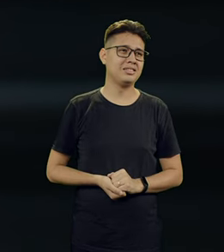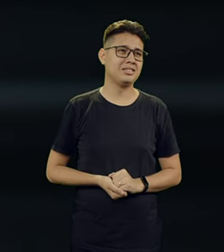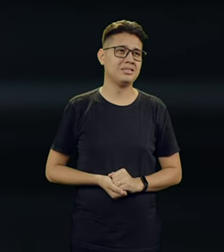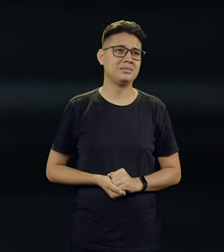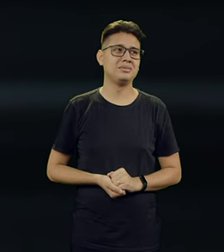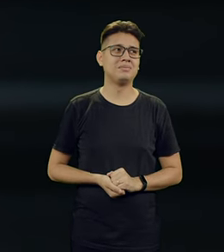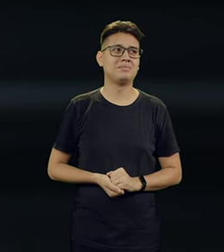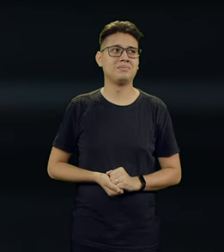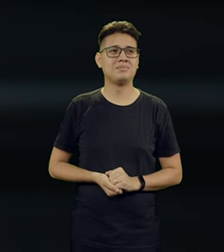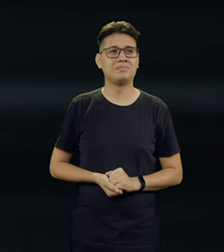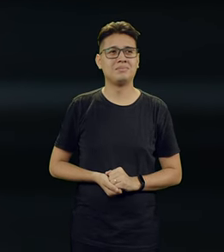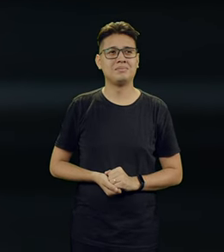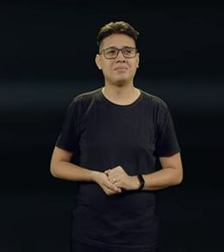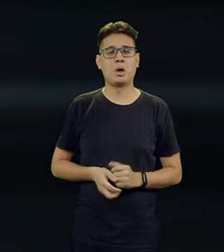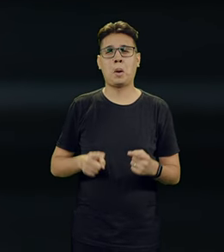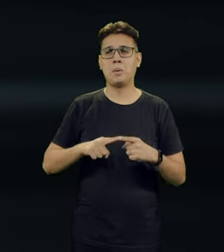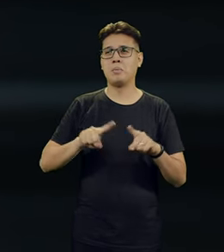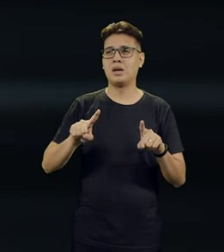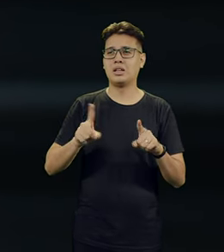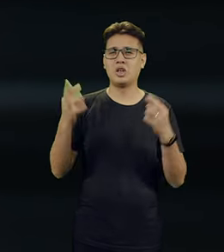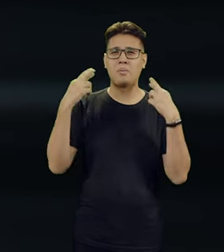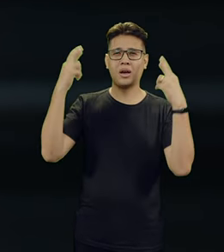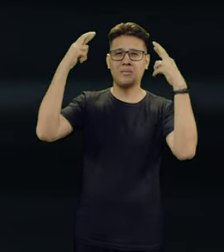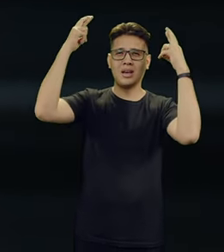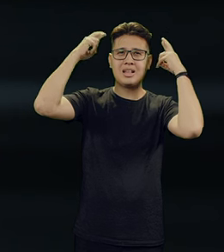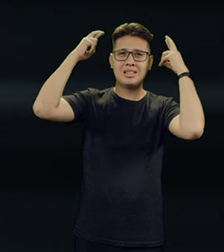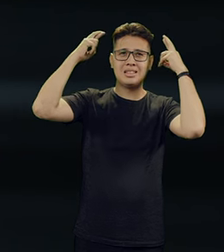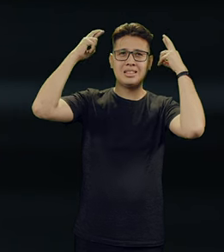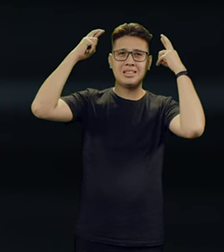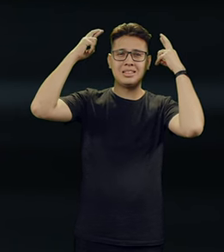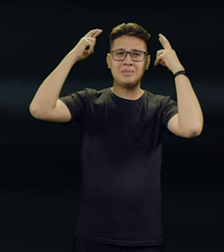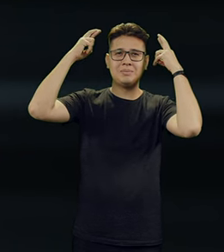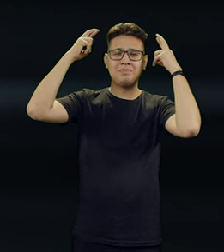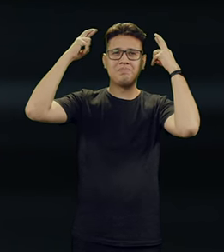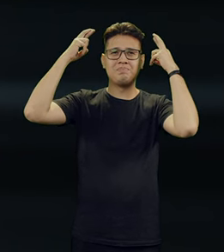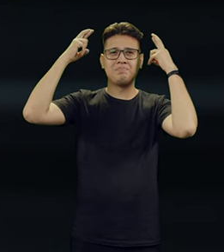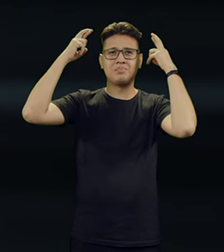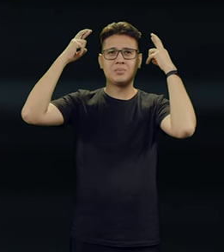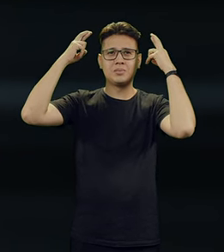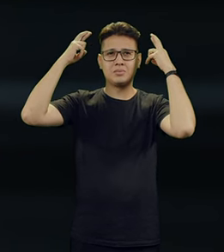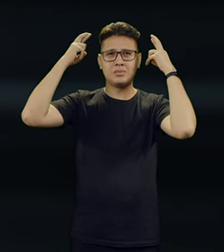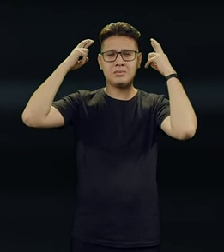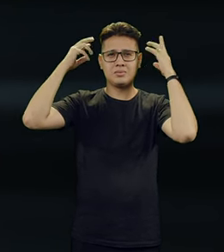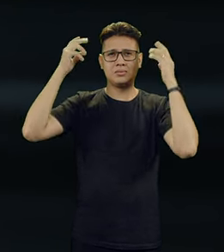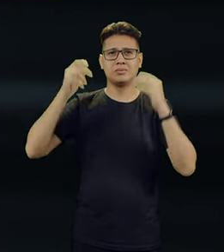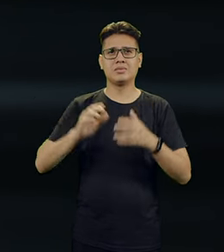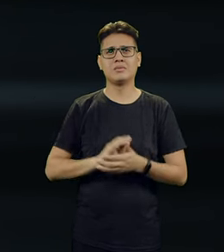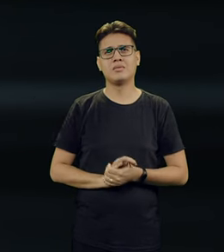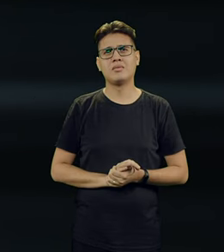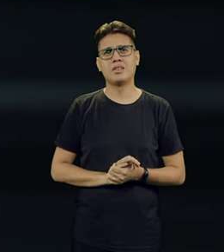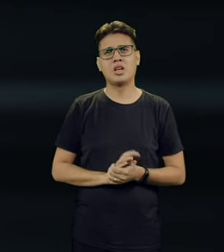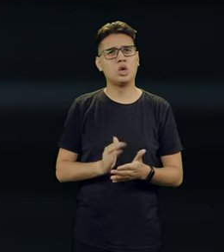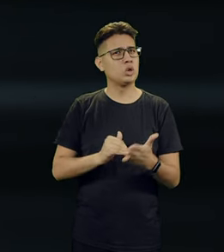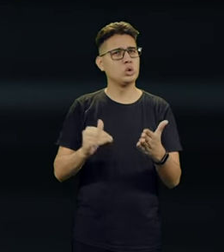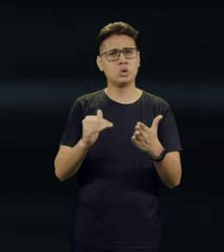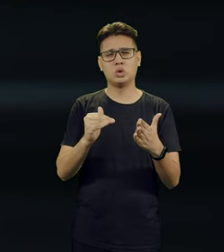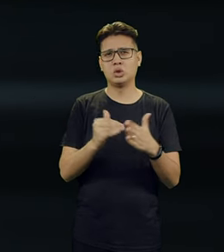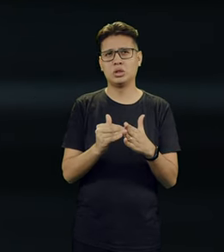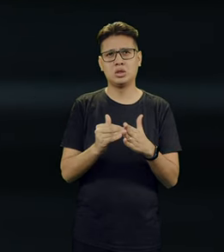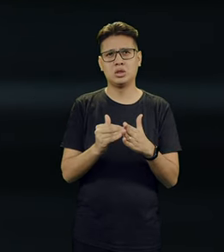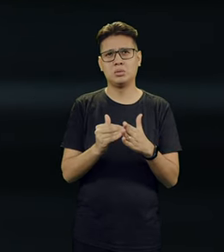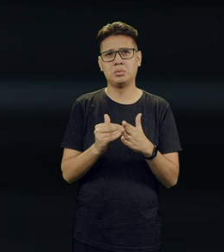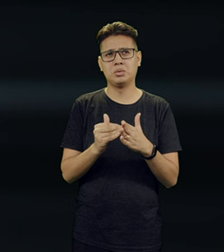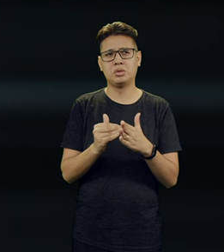Imagine você uma ovelha vestida de saco. Todos os animais, todo mundo vai se vestir de